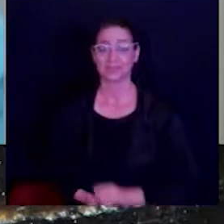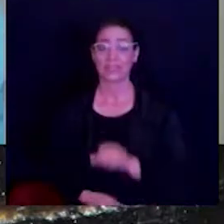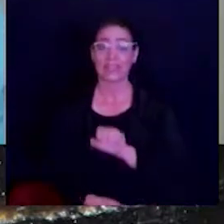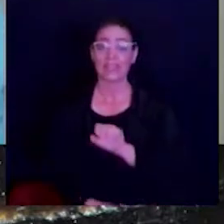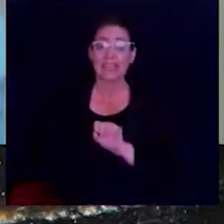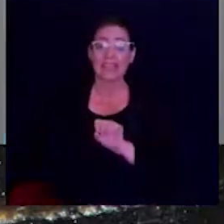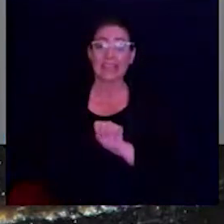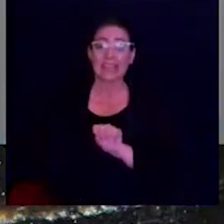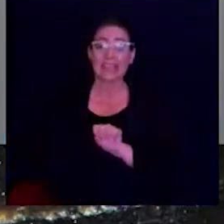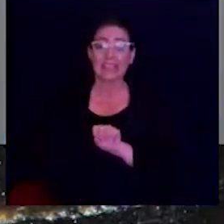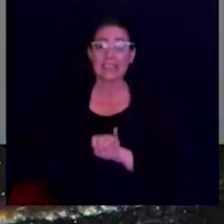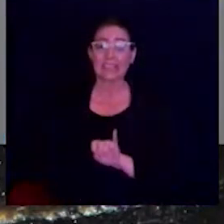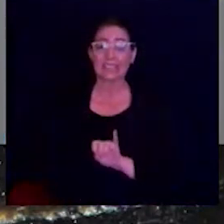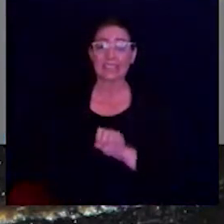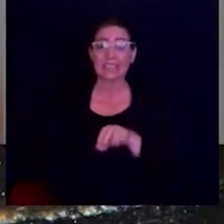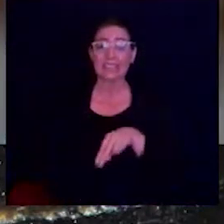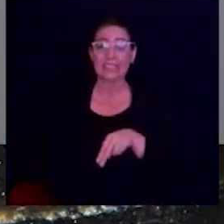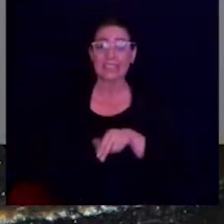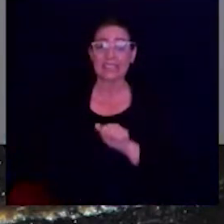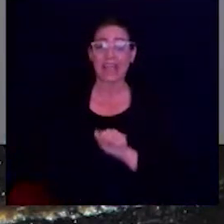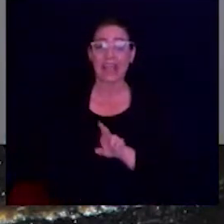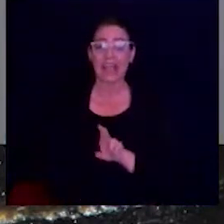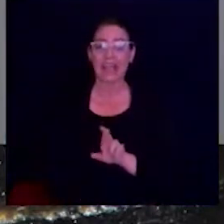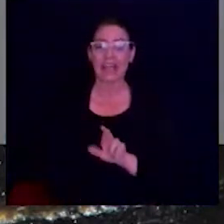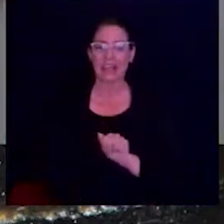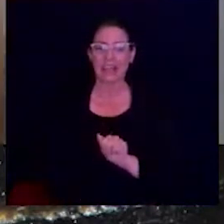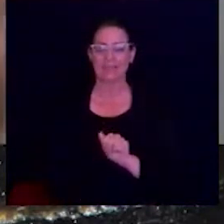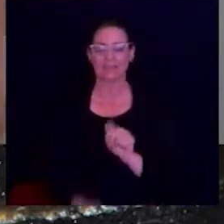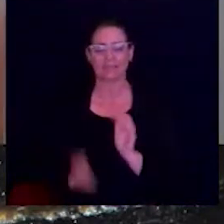Sinara da Silva Bianchi.